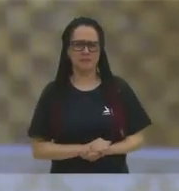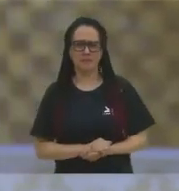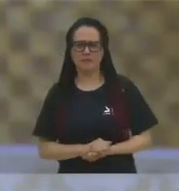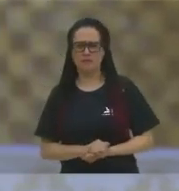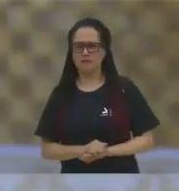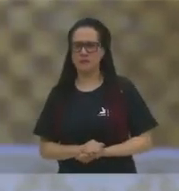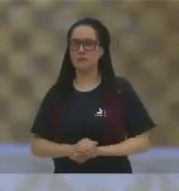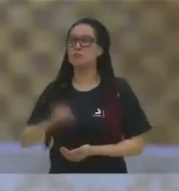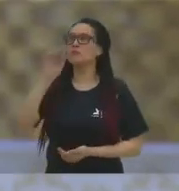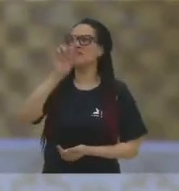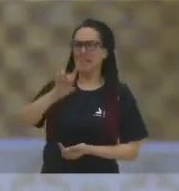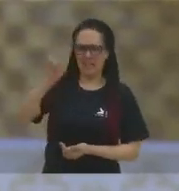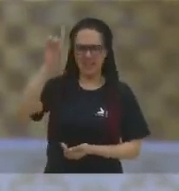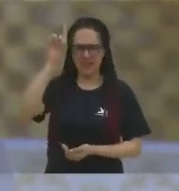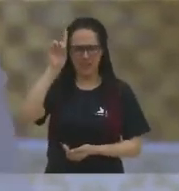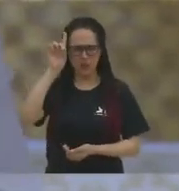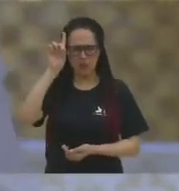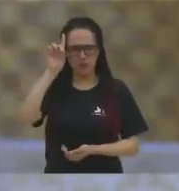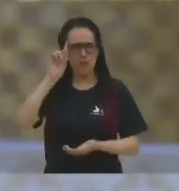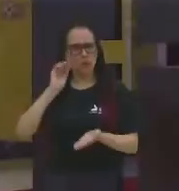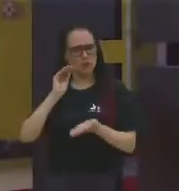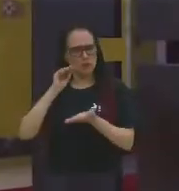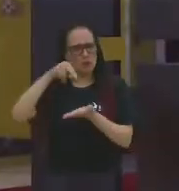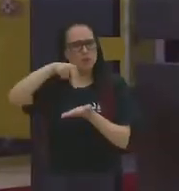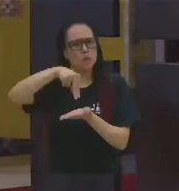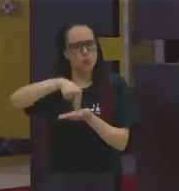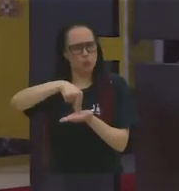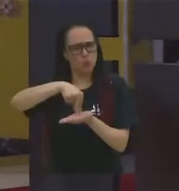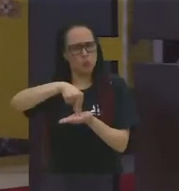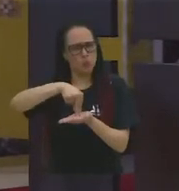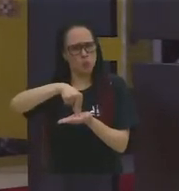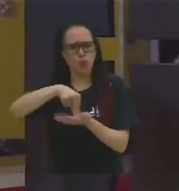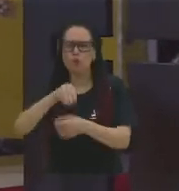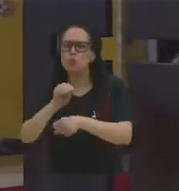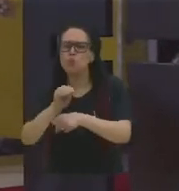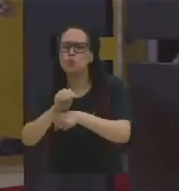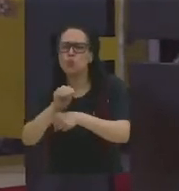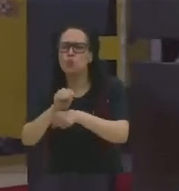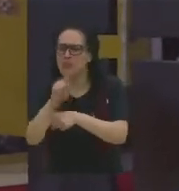Deus está a te sustentar o tempo todo,